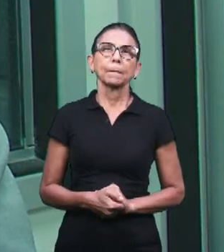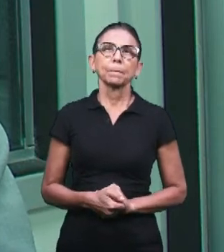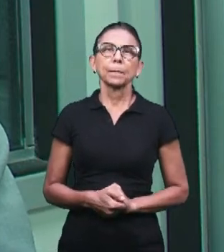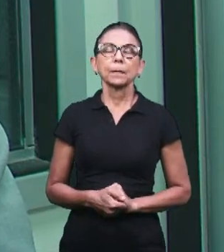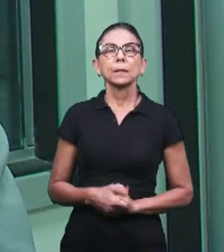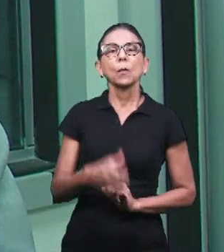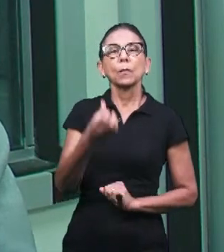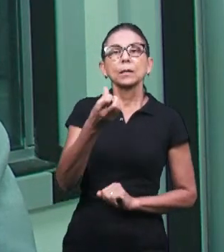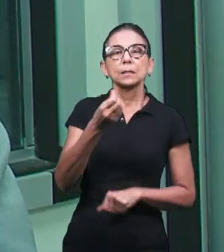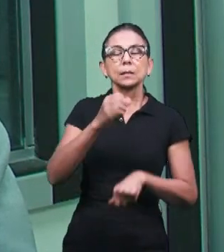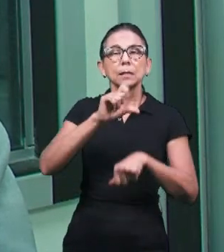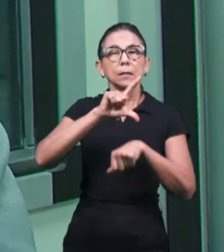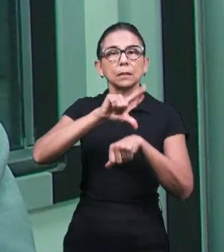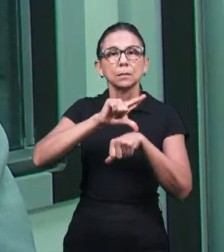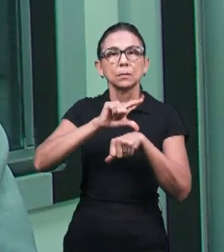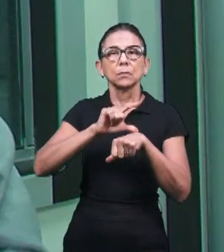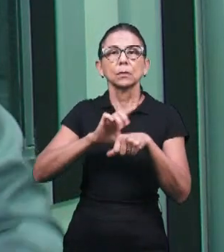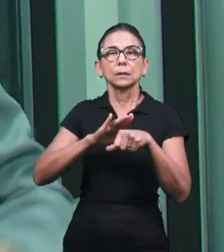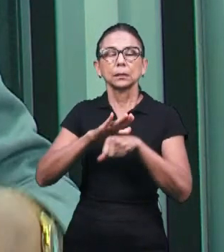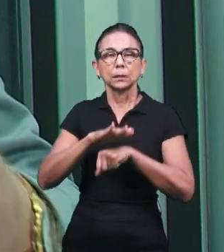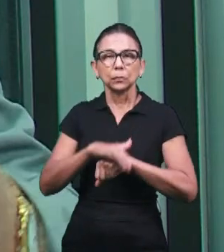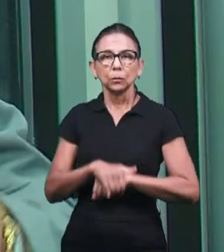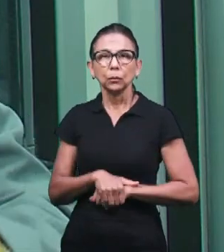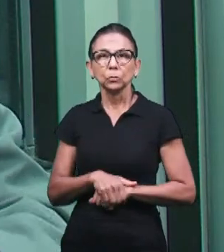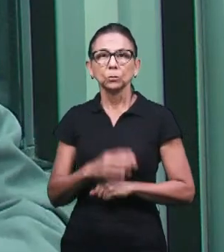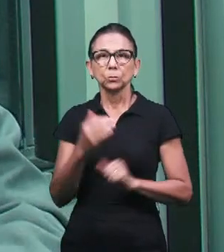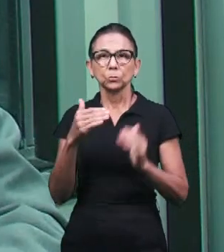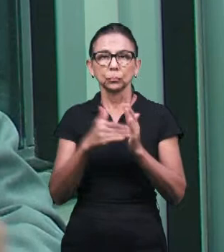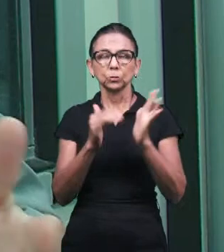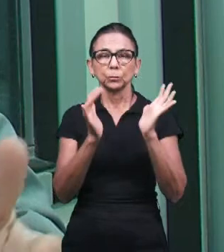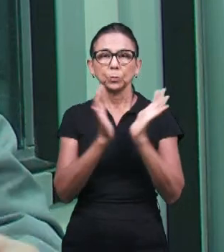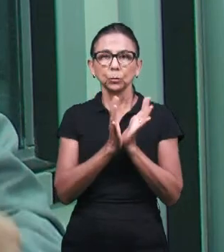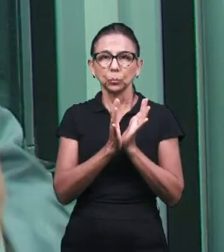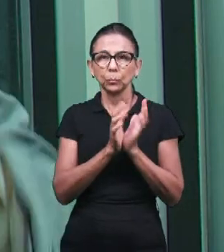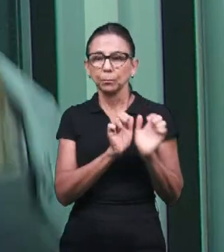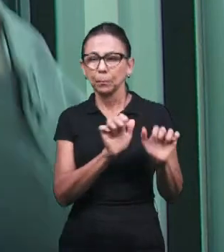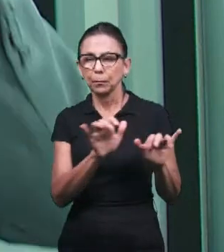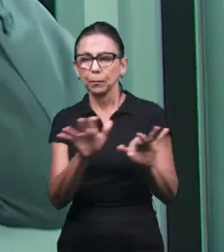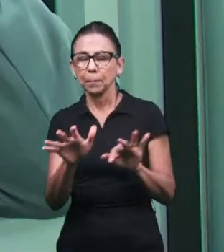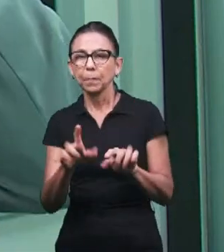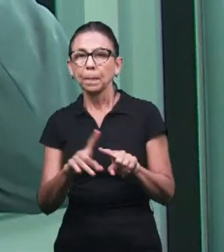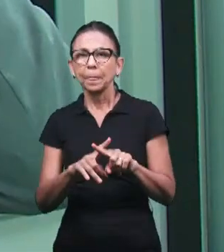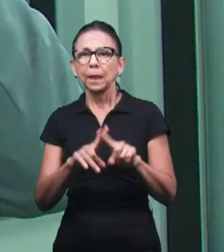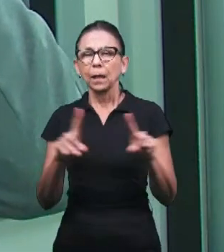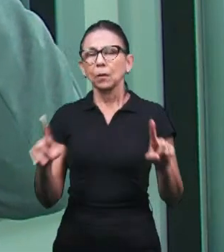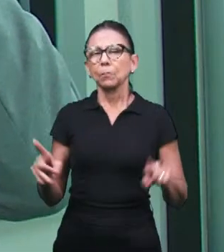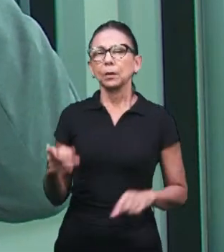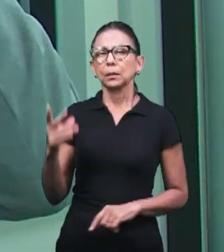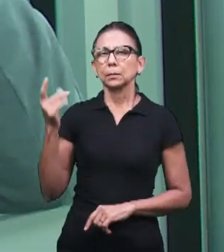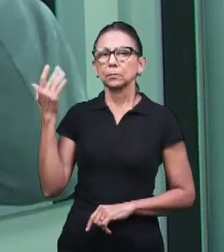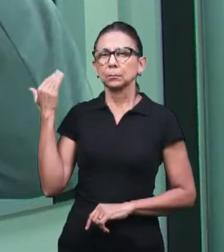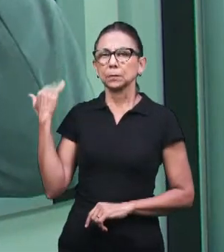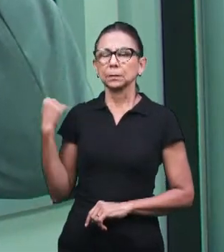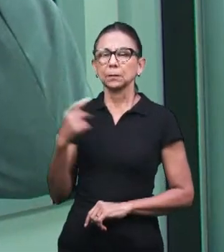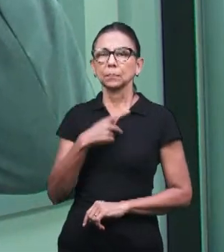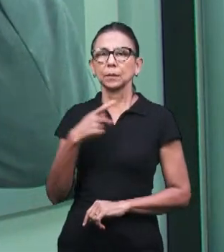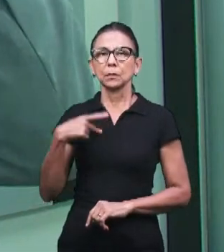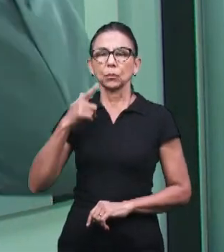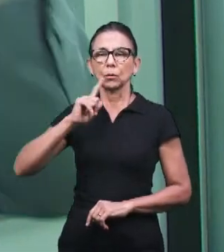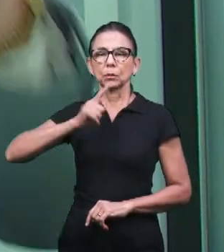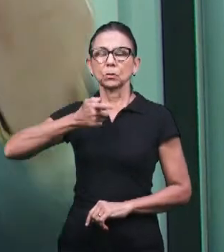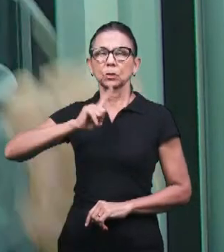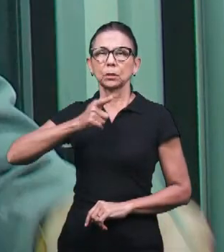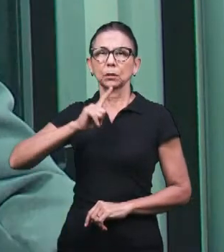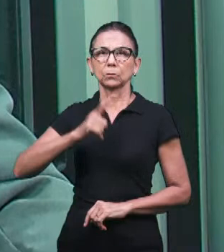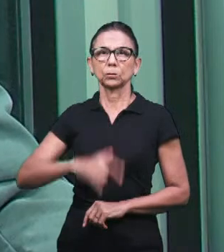dispersação de pessoas. Só que o pastor Gedeuti, à época, tinha uma pessoa incumbida